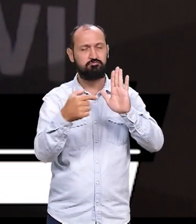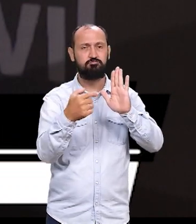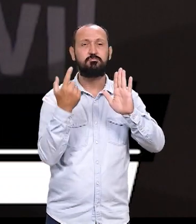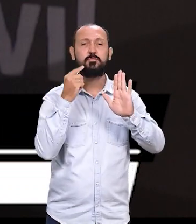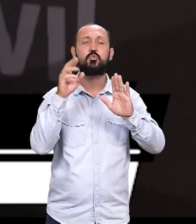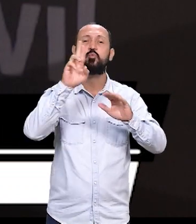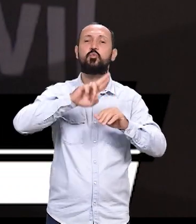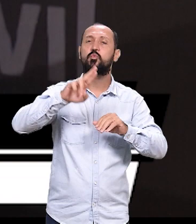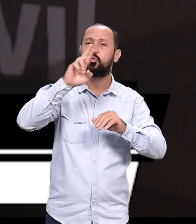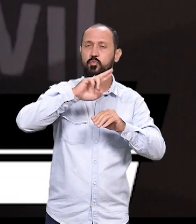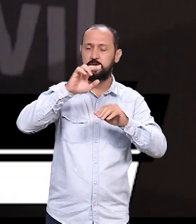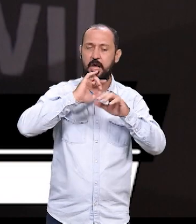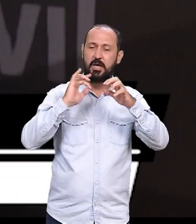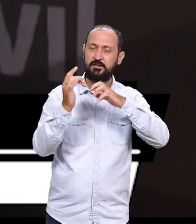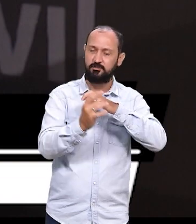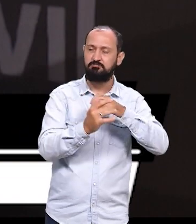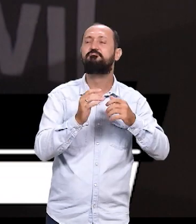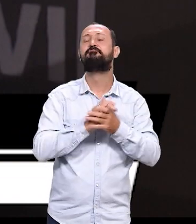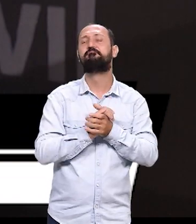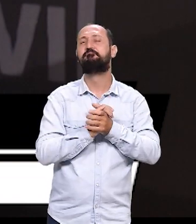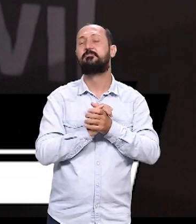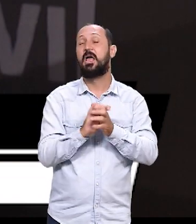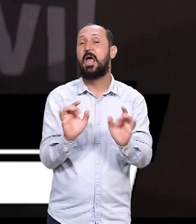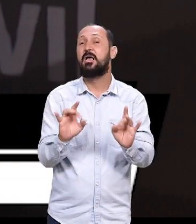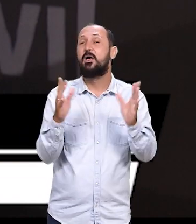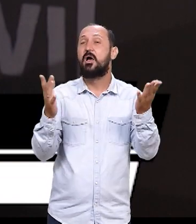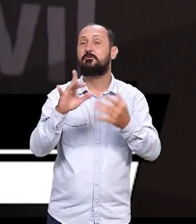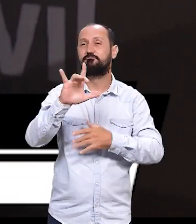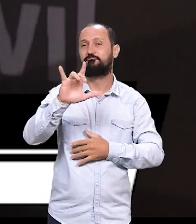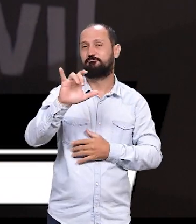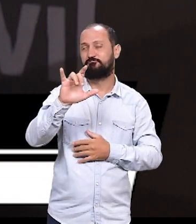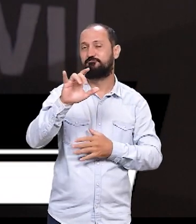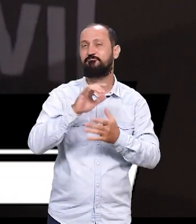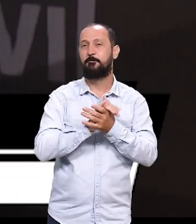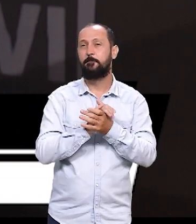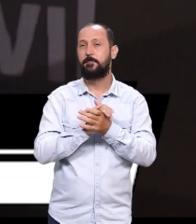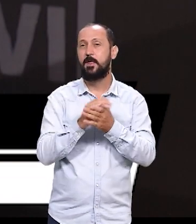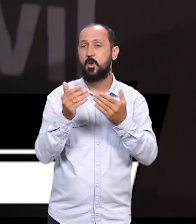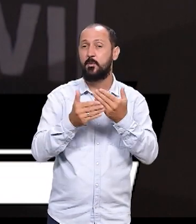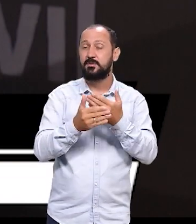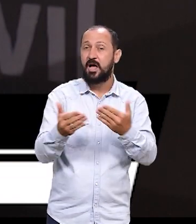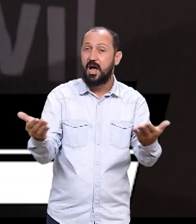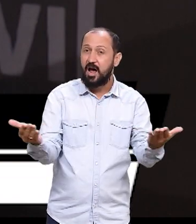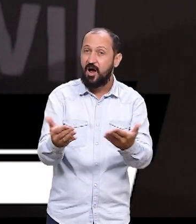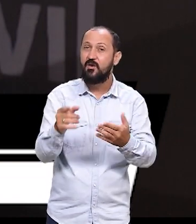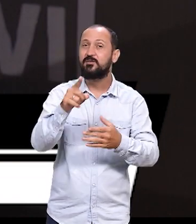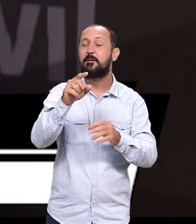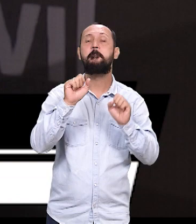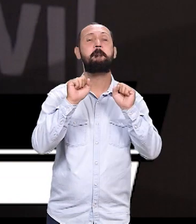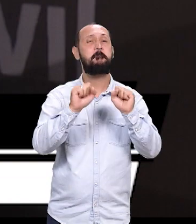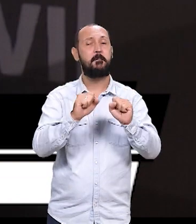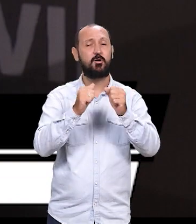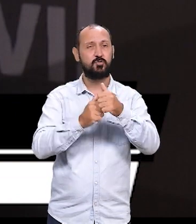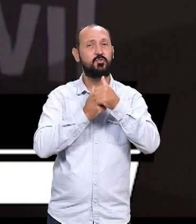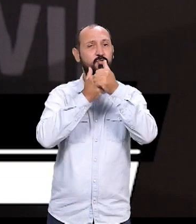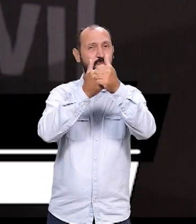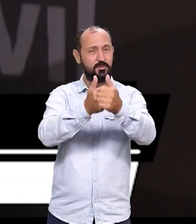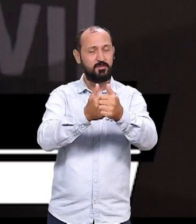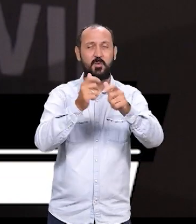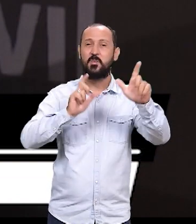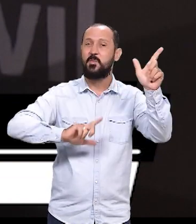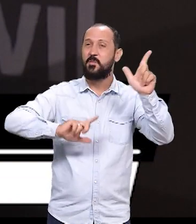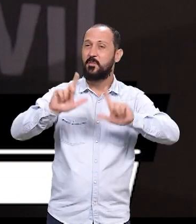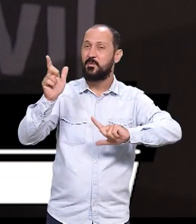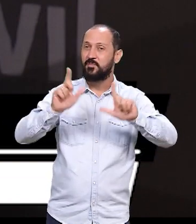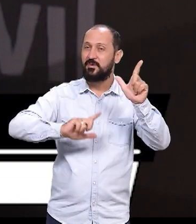comentários dúvidas e sugestões por meio de nossas redes sociais em especial pelo Instagram e a partir de agora